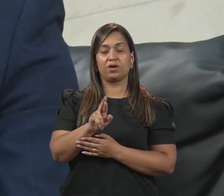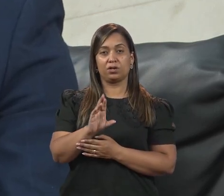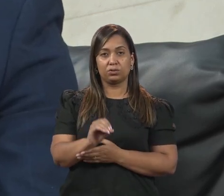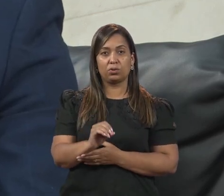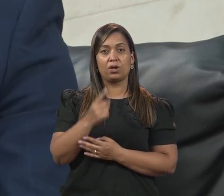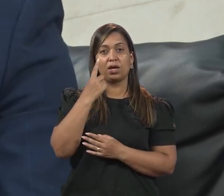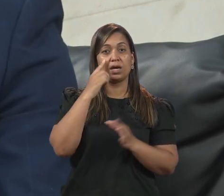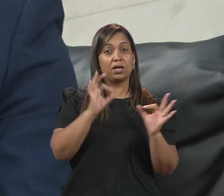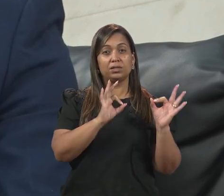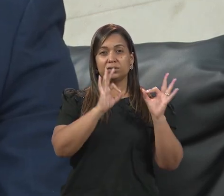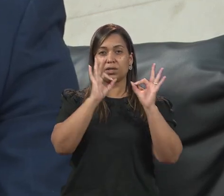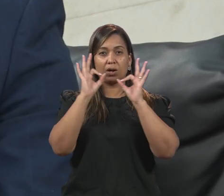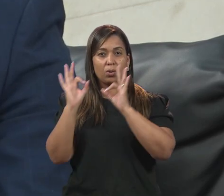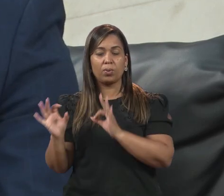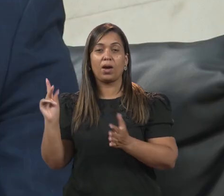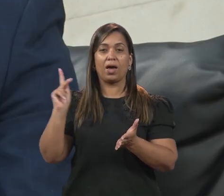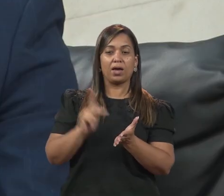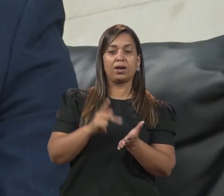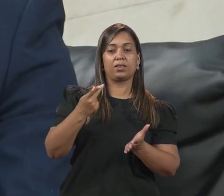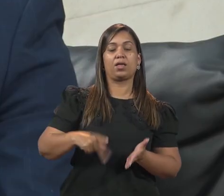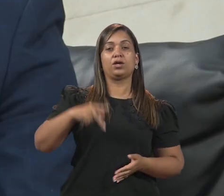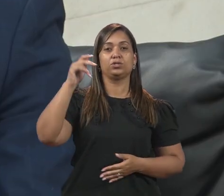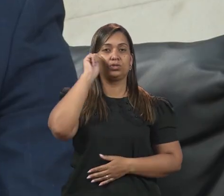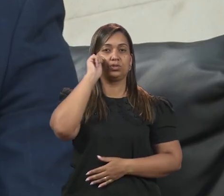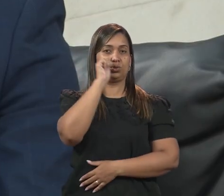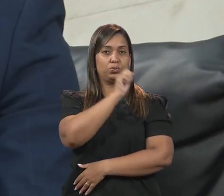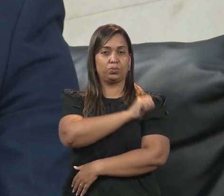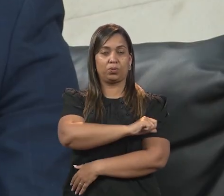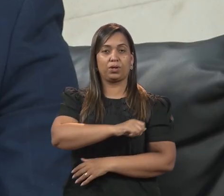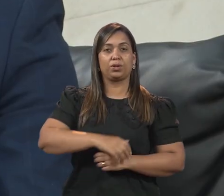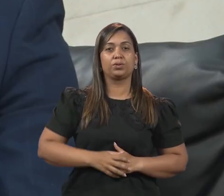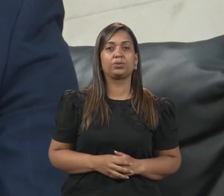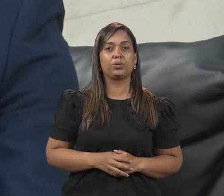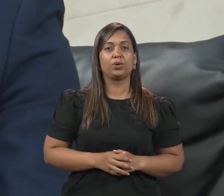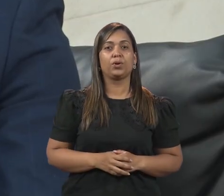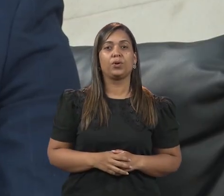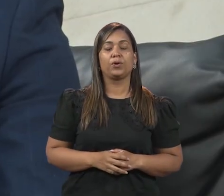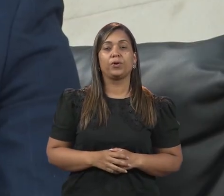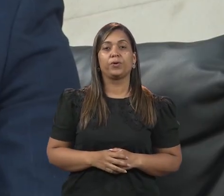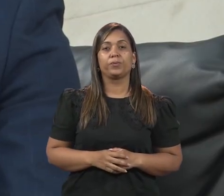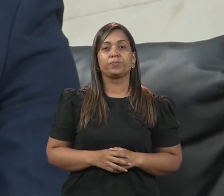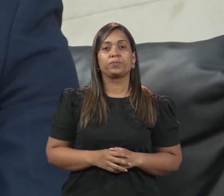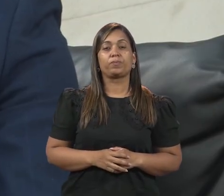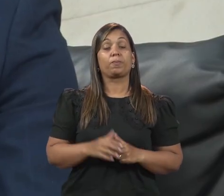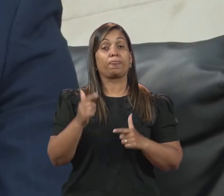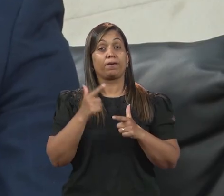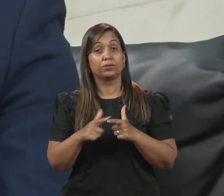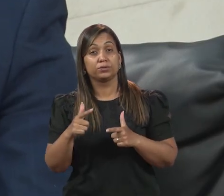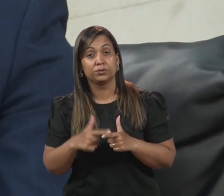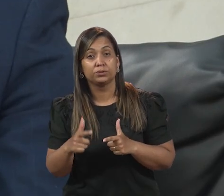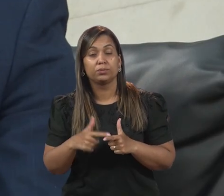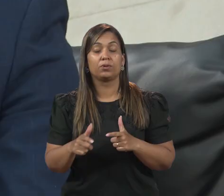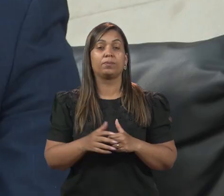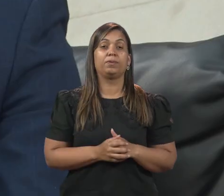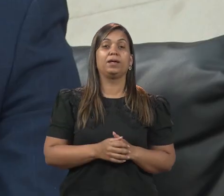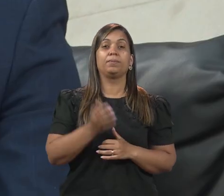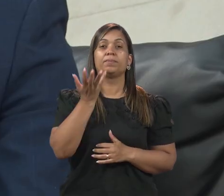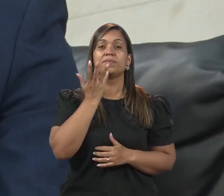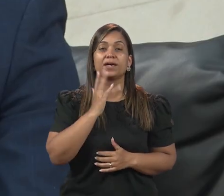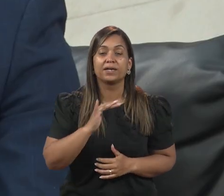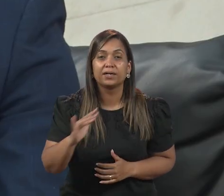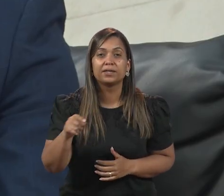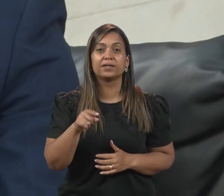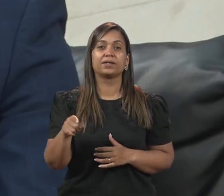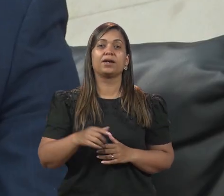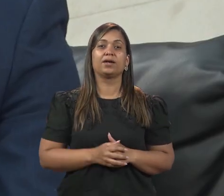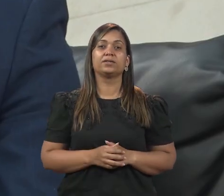eles acompanham de perto a realidade do nosso município, tanto os problemas com a criança,